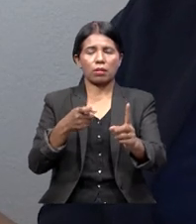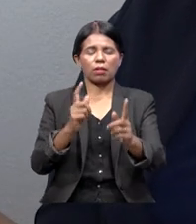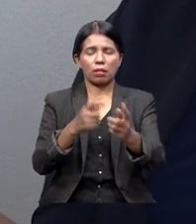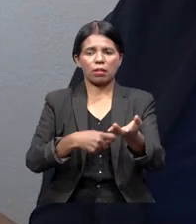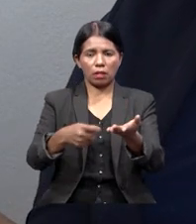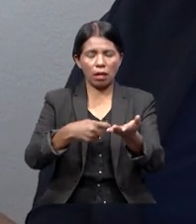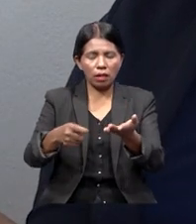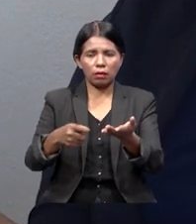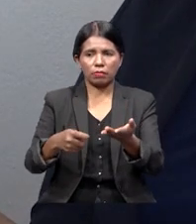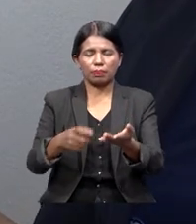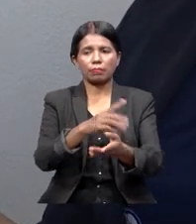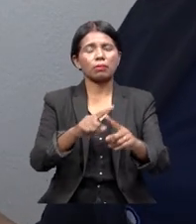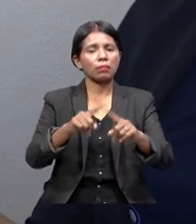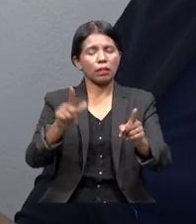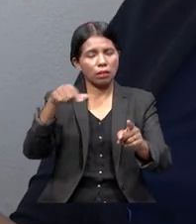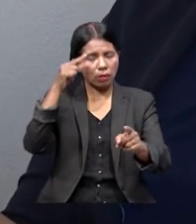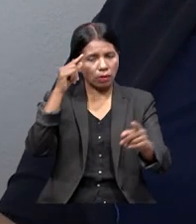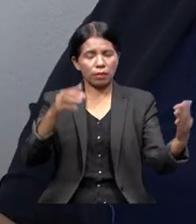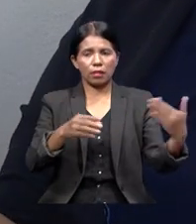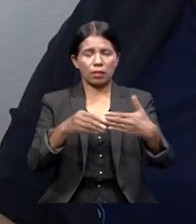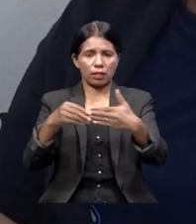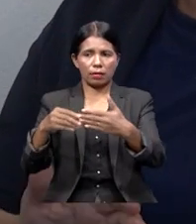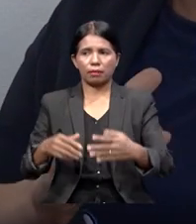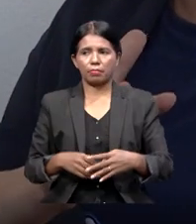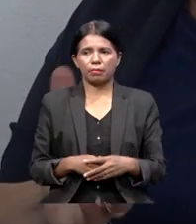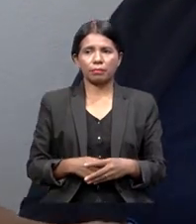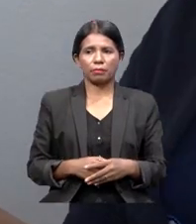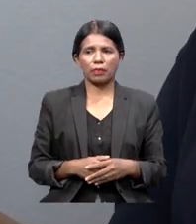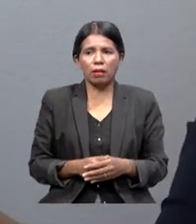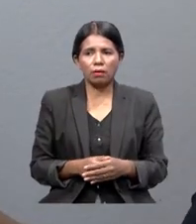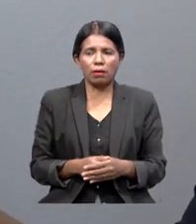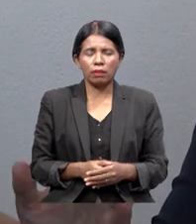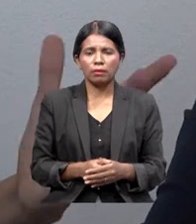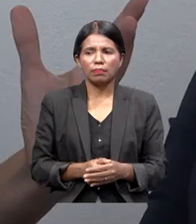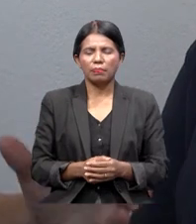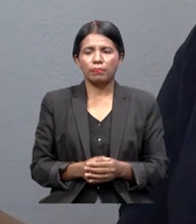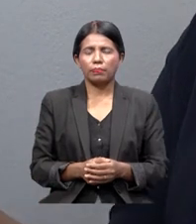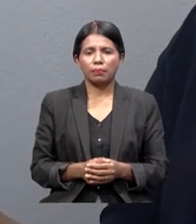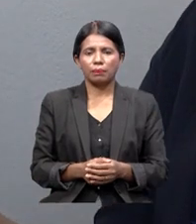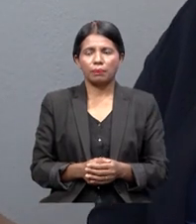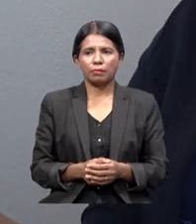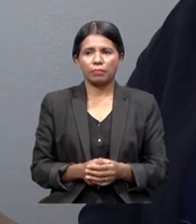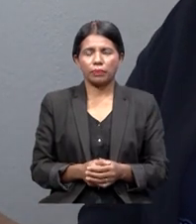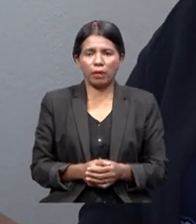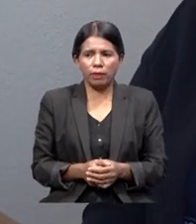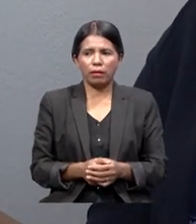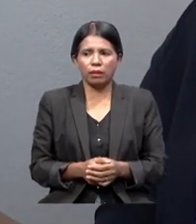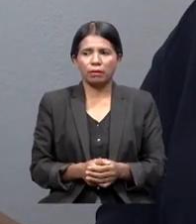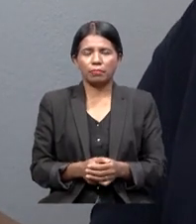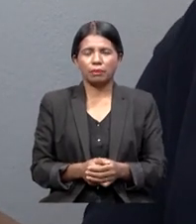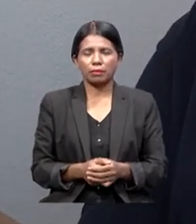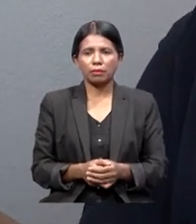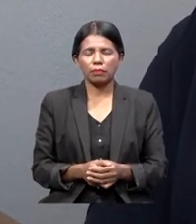técnico, suporta técnico, mas o governo mais lidera. In terms of support and implementation, but the implementation is driven by the